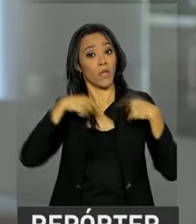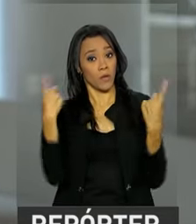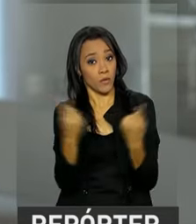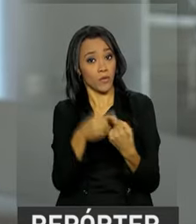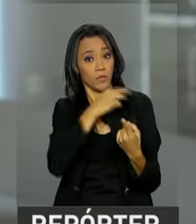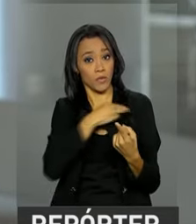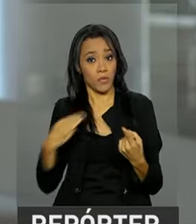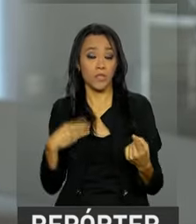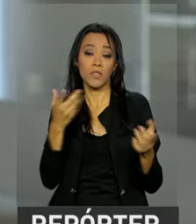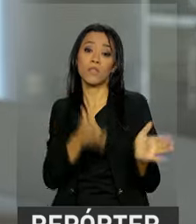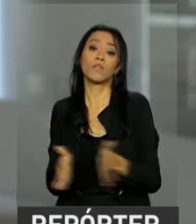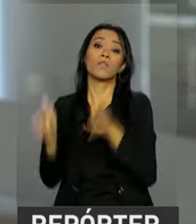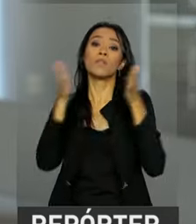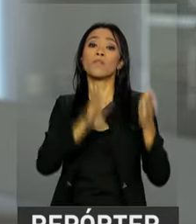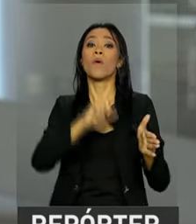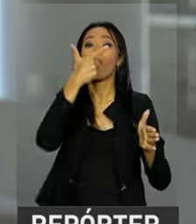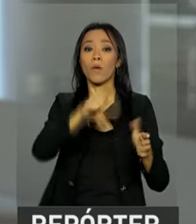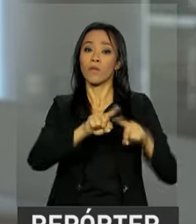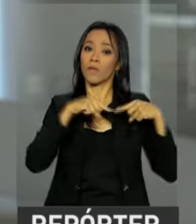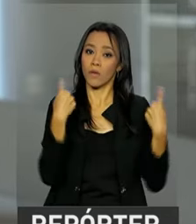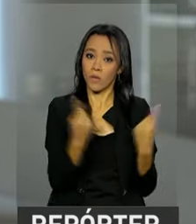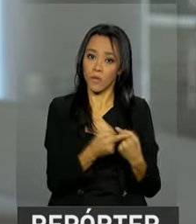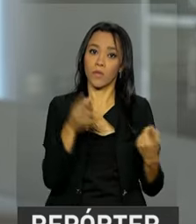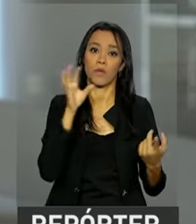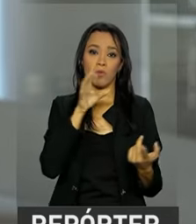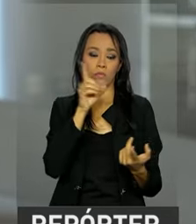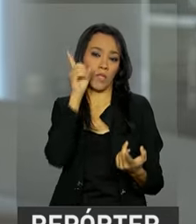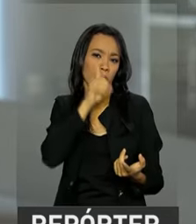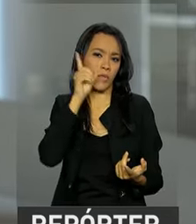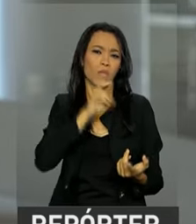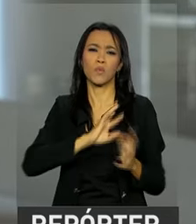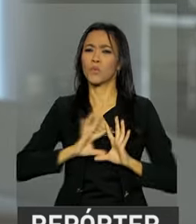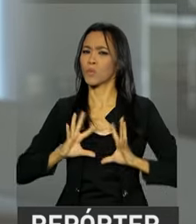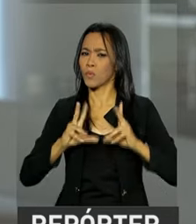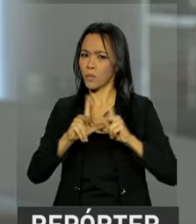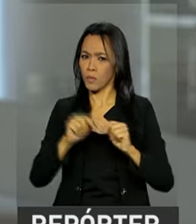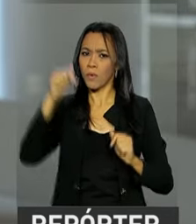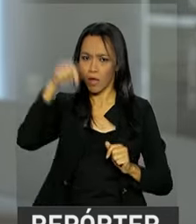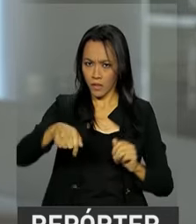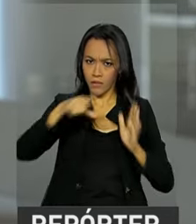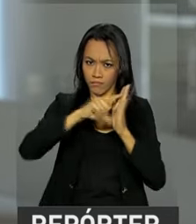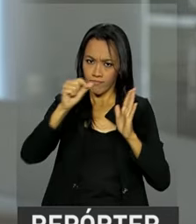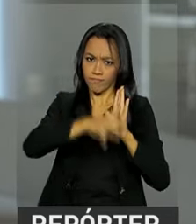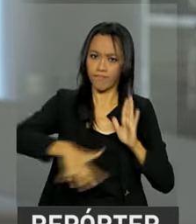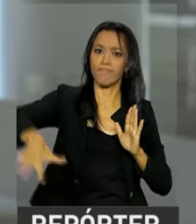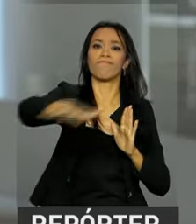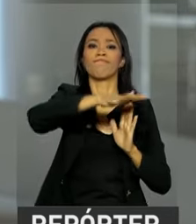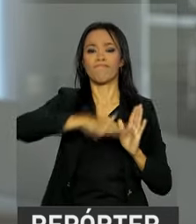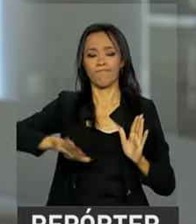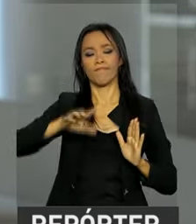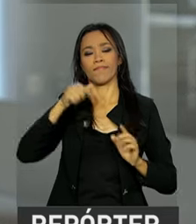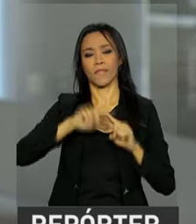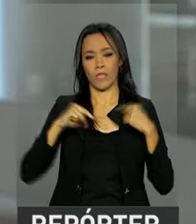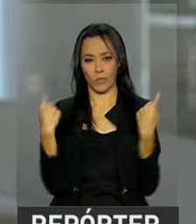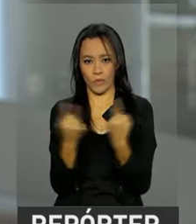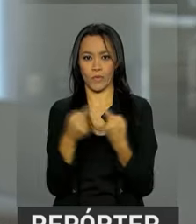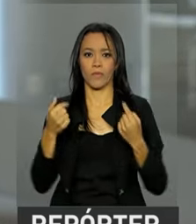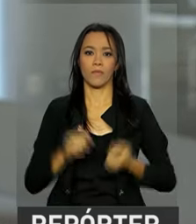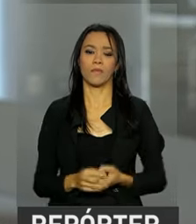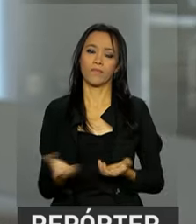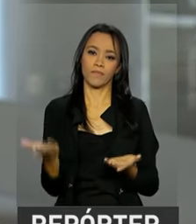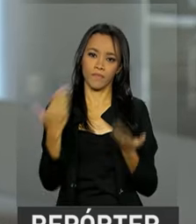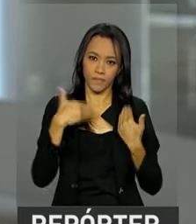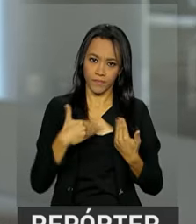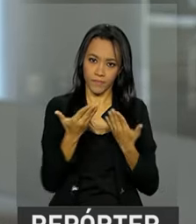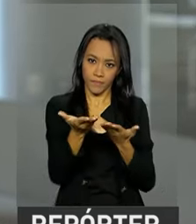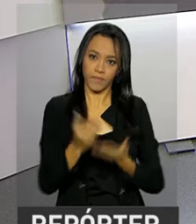audiência com o deputado Alfredo keffer tudo isso aqui no Palácio do Planalto a gente segue acompanhando tudo daqui Renata eu volto com